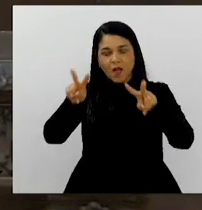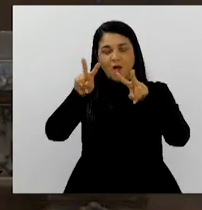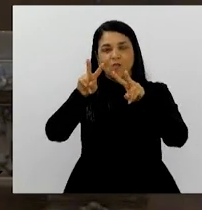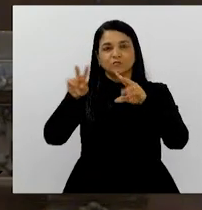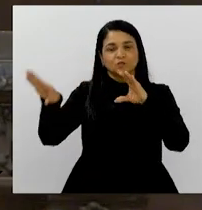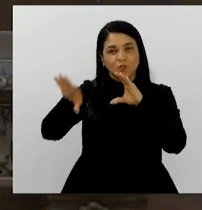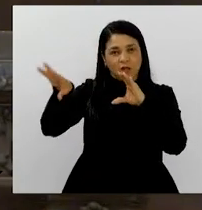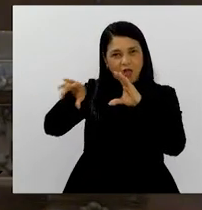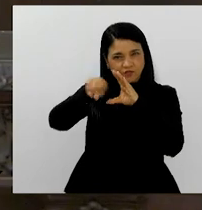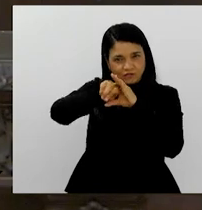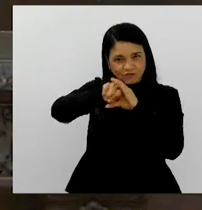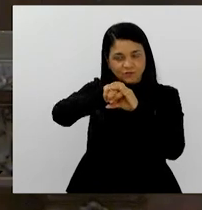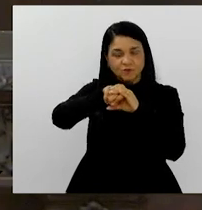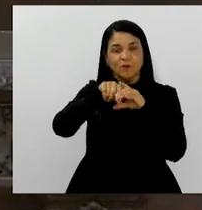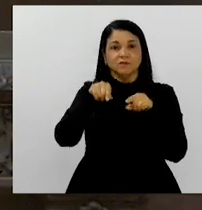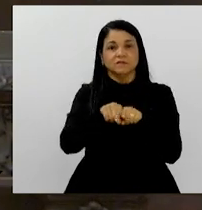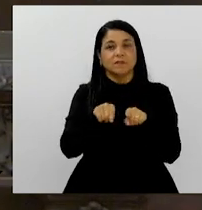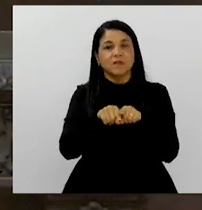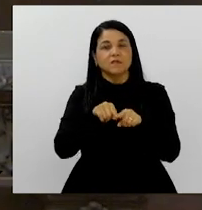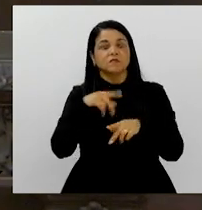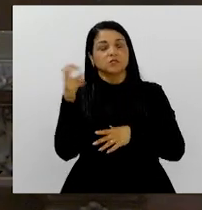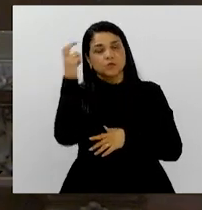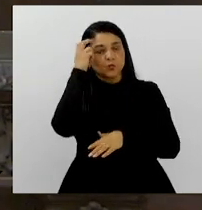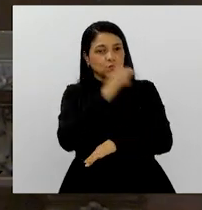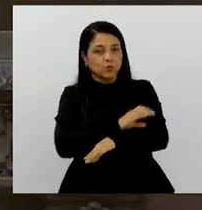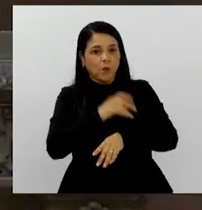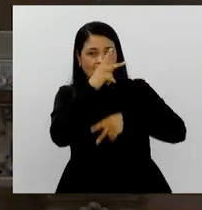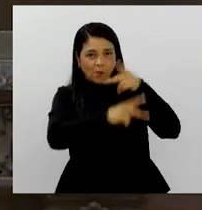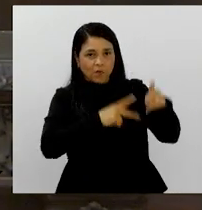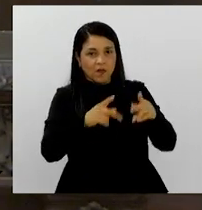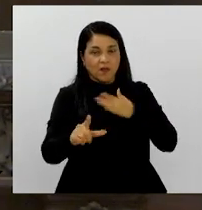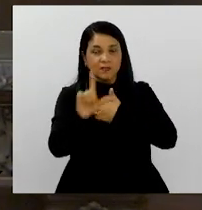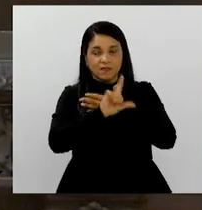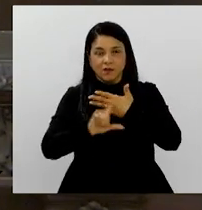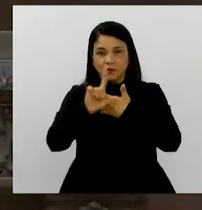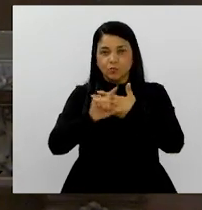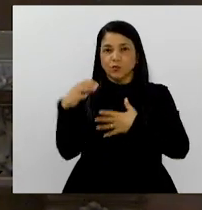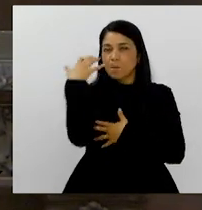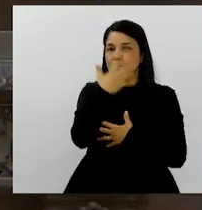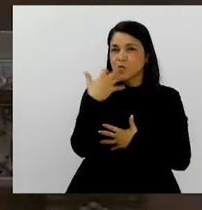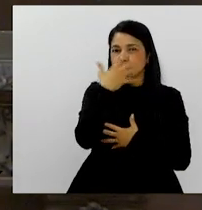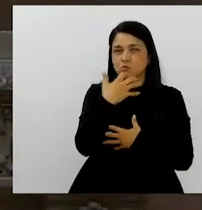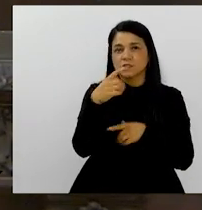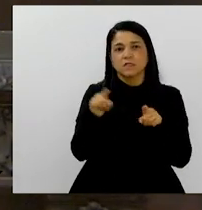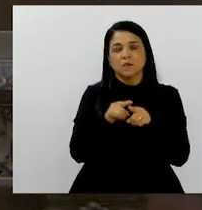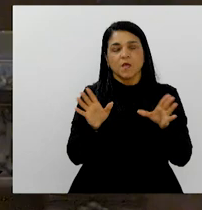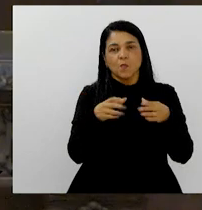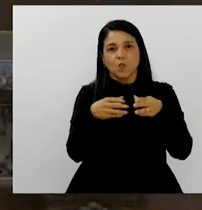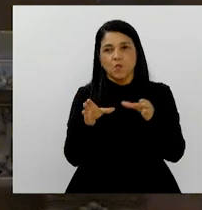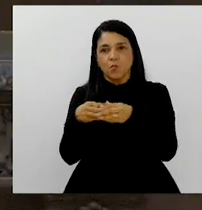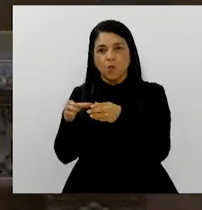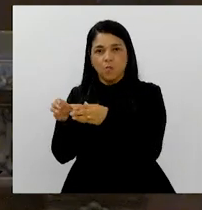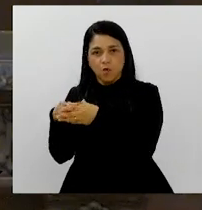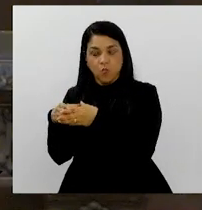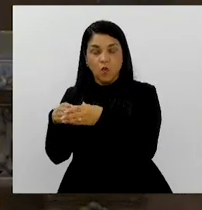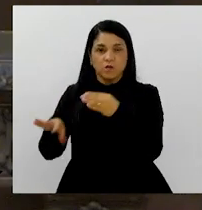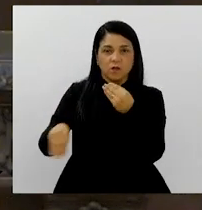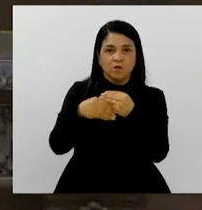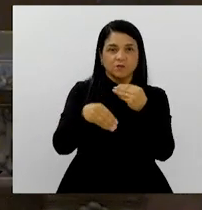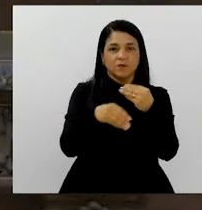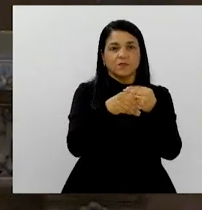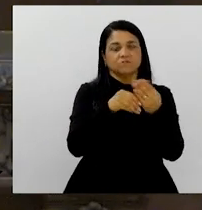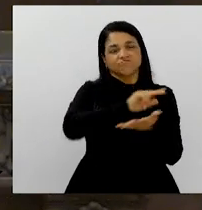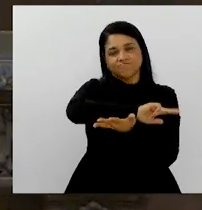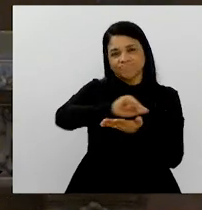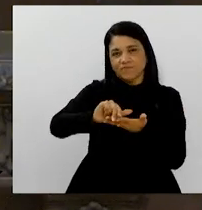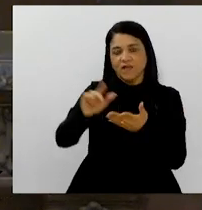audiovisual, das culturas populares, da literatura, da música e também das categorias que complementam essa